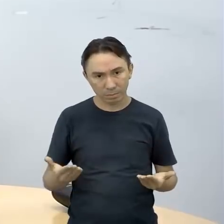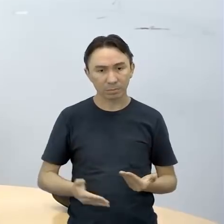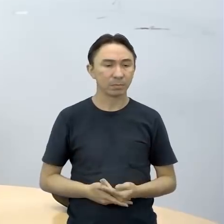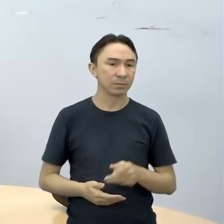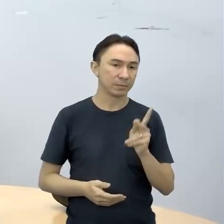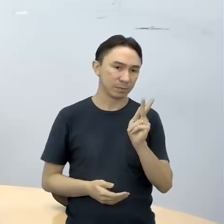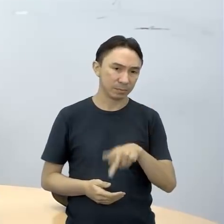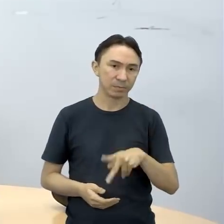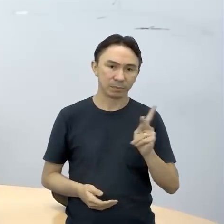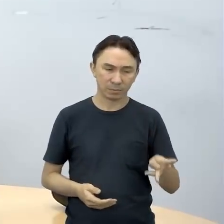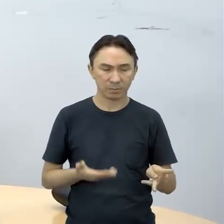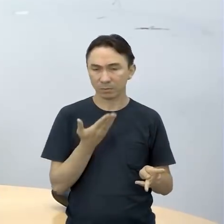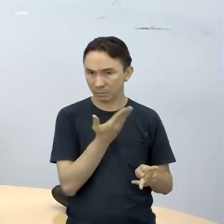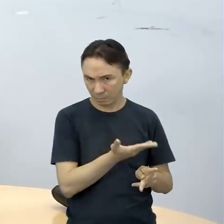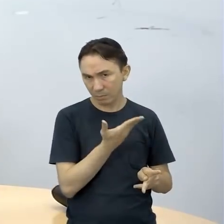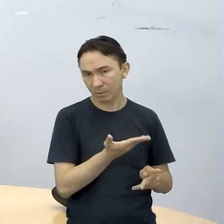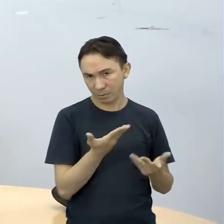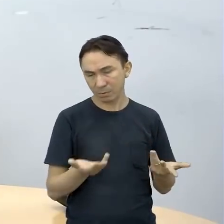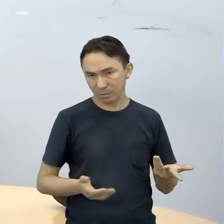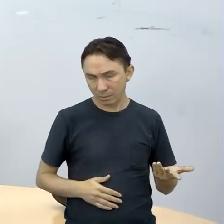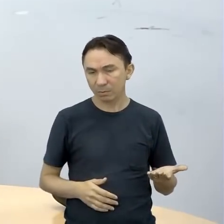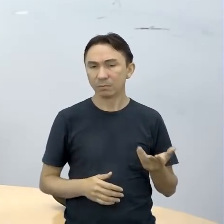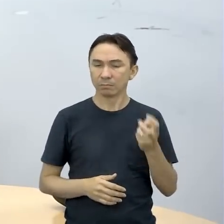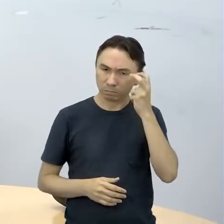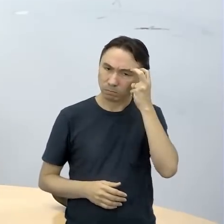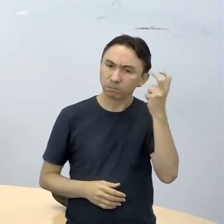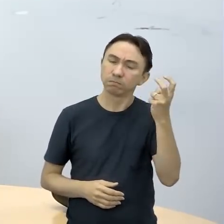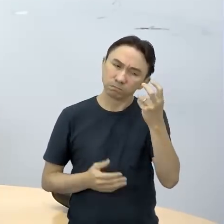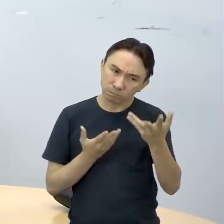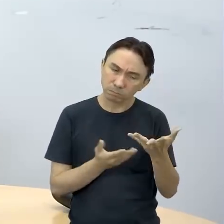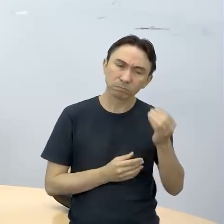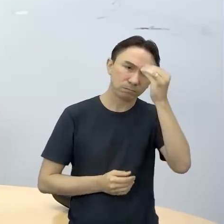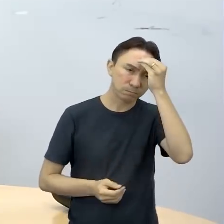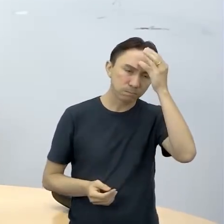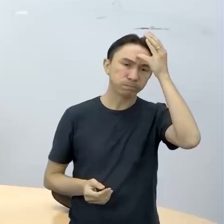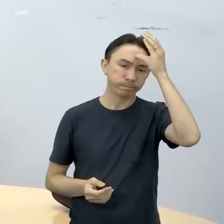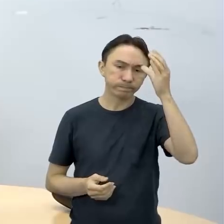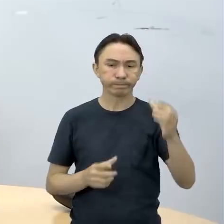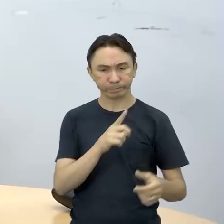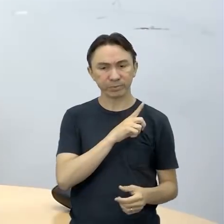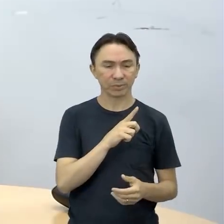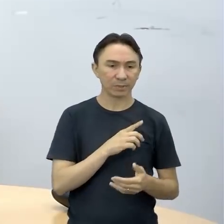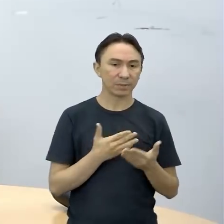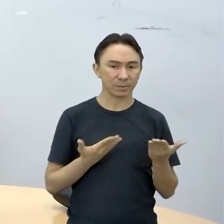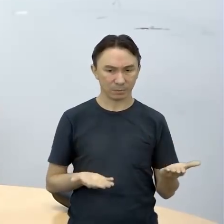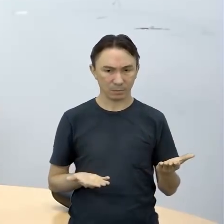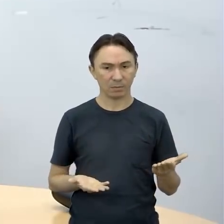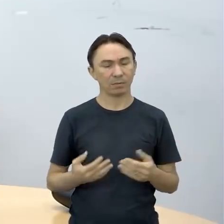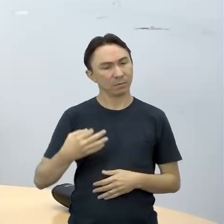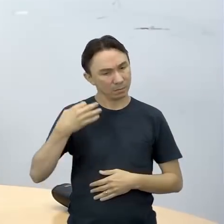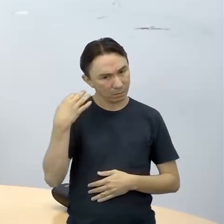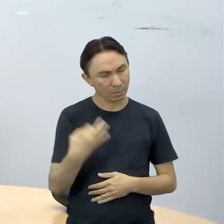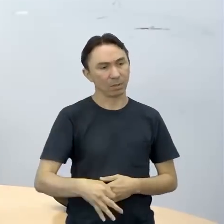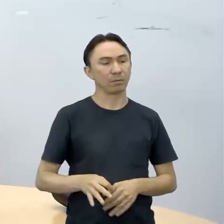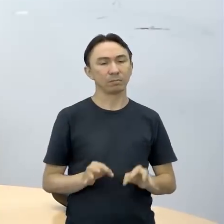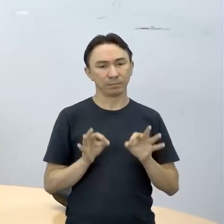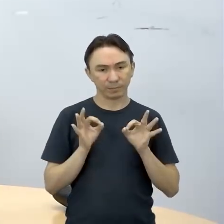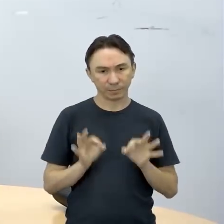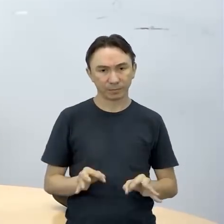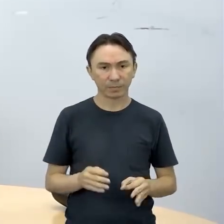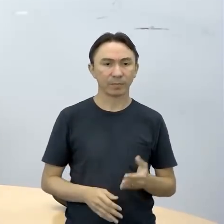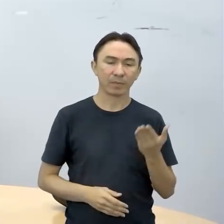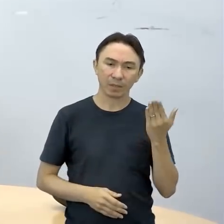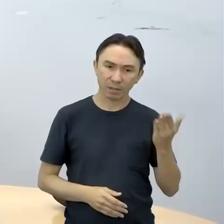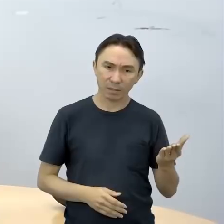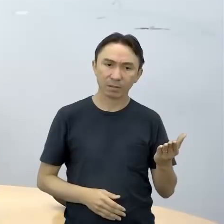tirando a valorização do professor, ninguém está minimizando. Pelo contrário, o professor ele é sempre aquele que tem mais a detenção